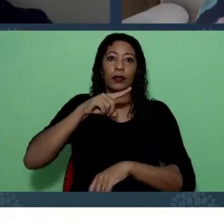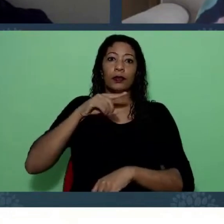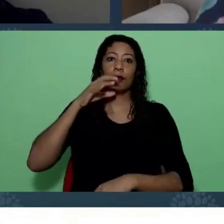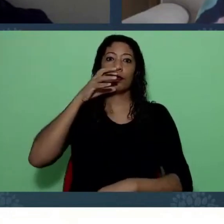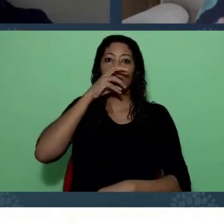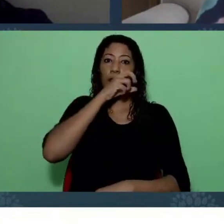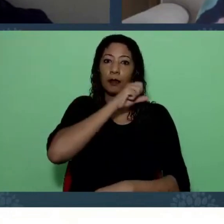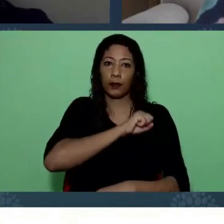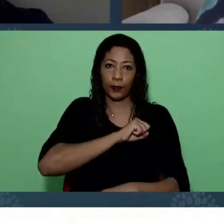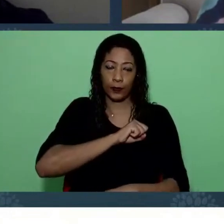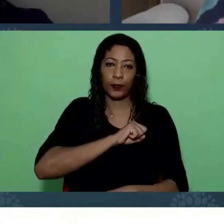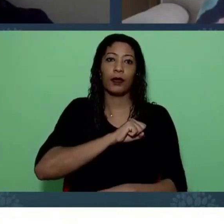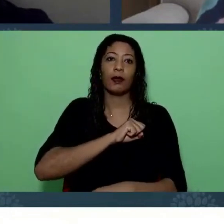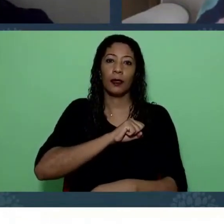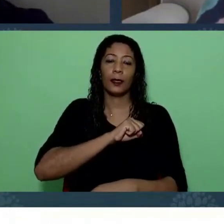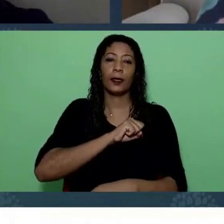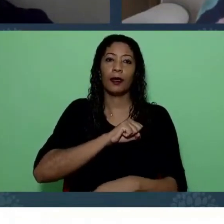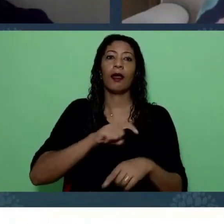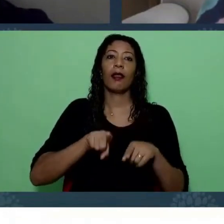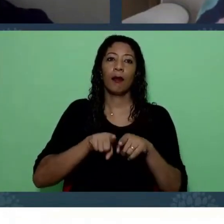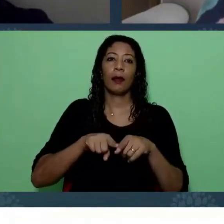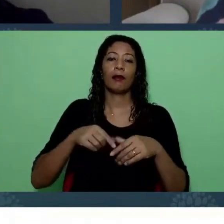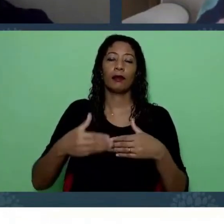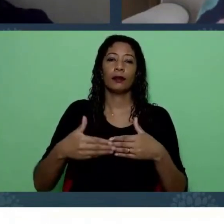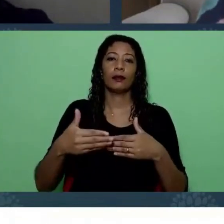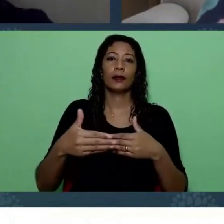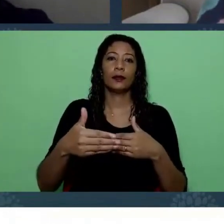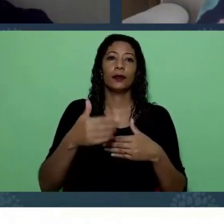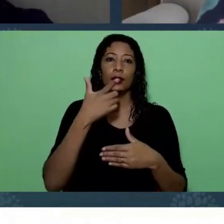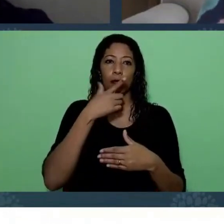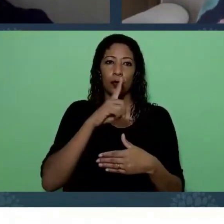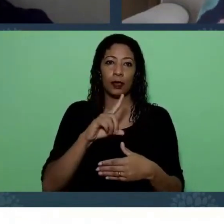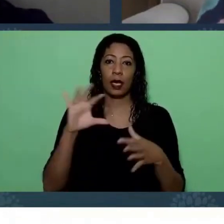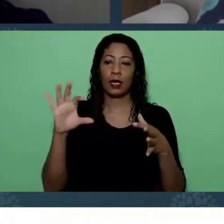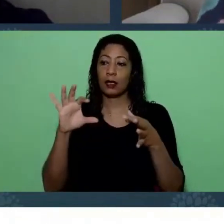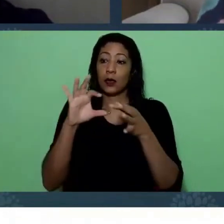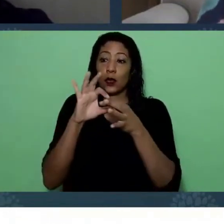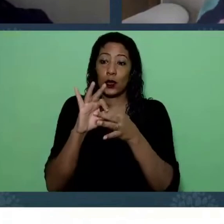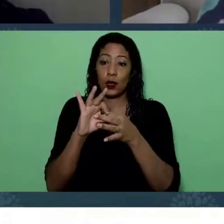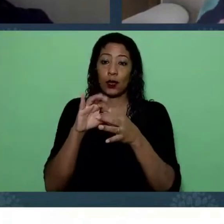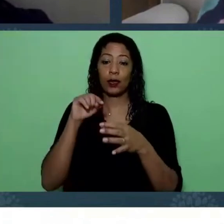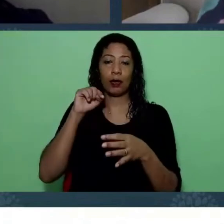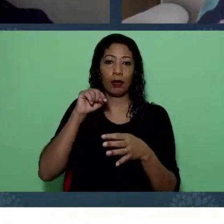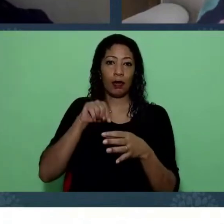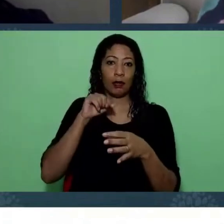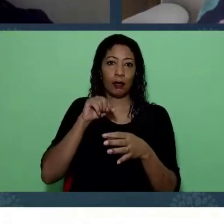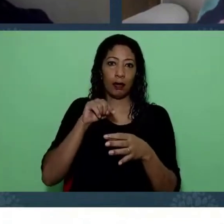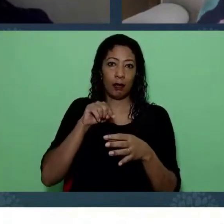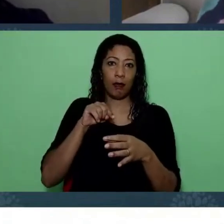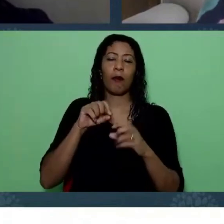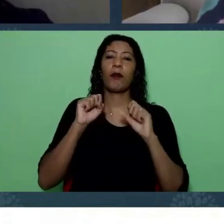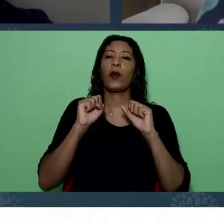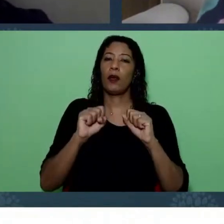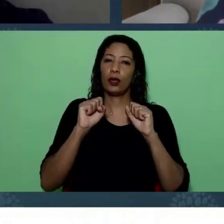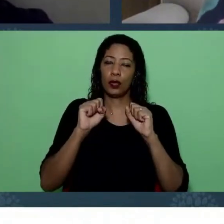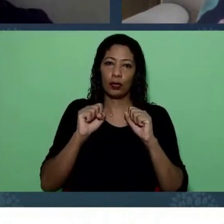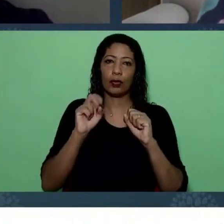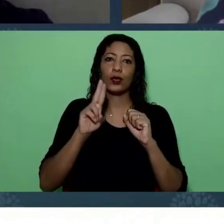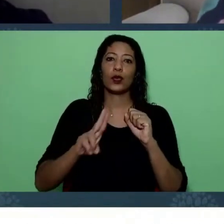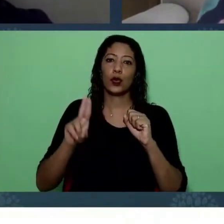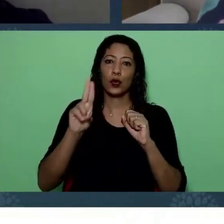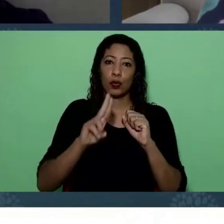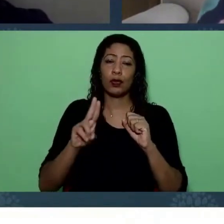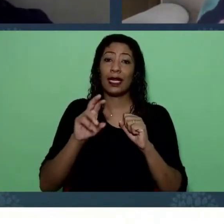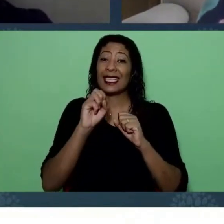ação imediata, essas associações que têm formoterol, aí sim eu posso usar somente